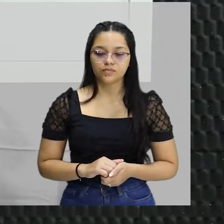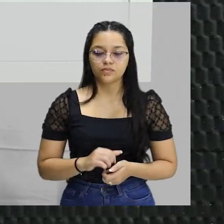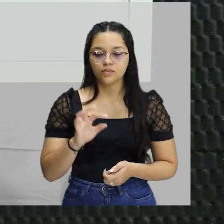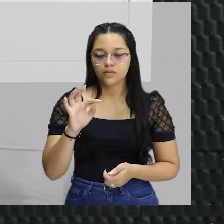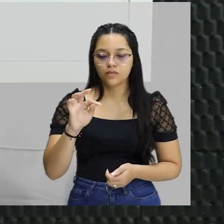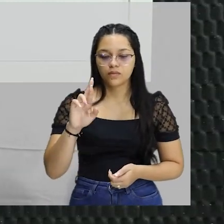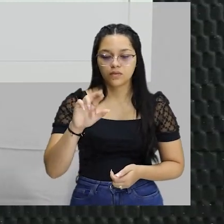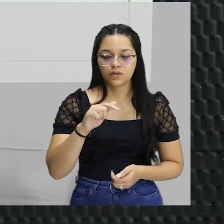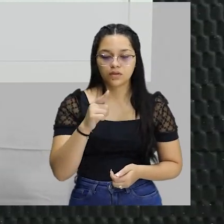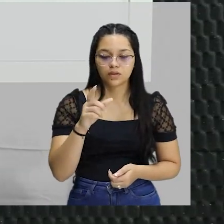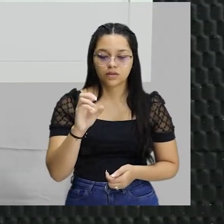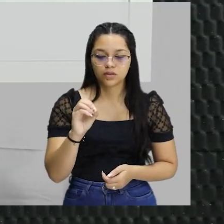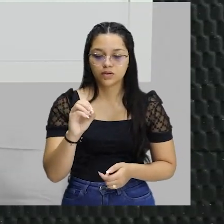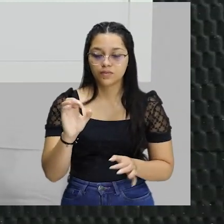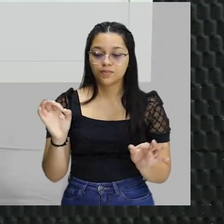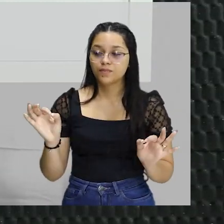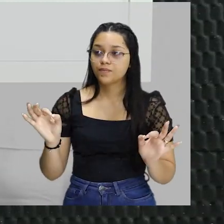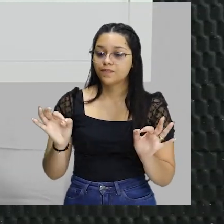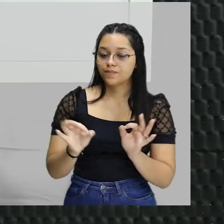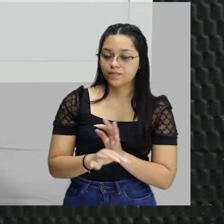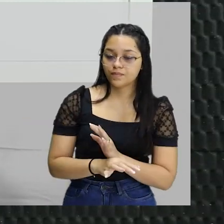tração final